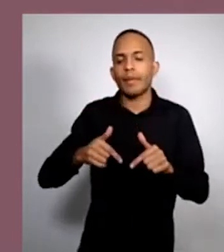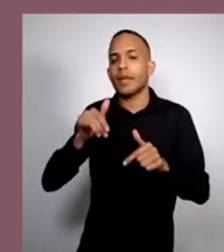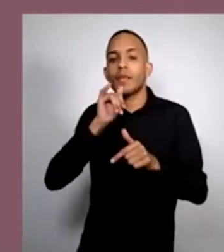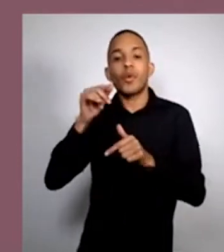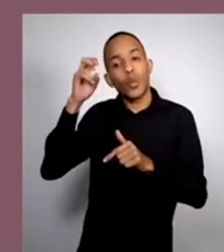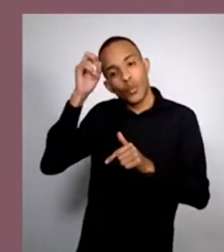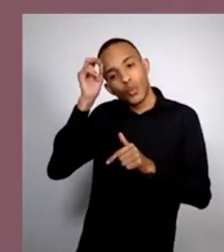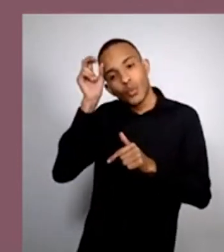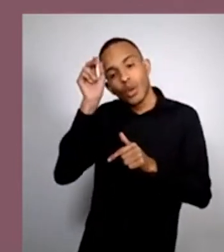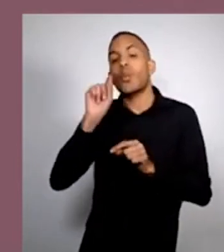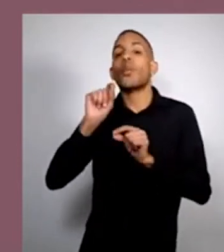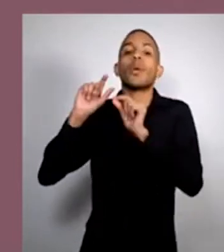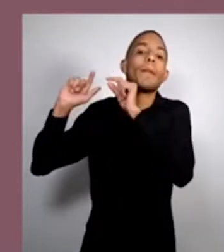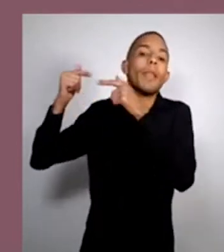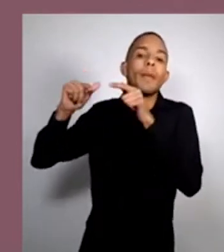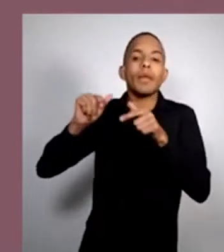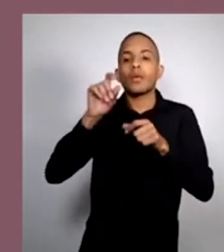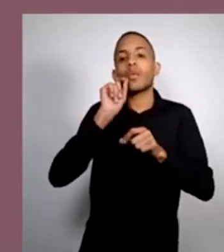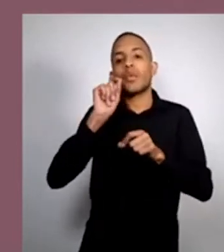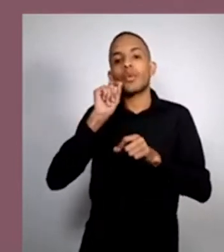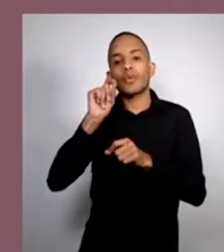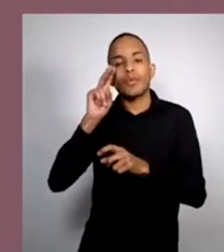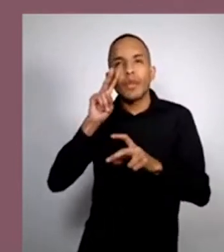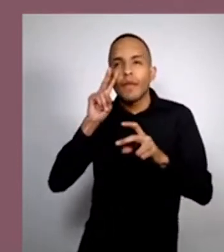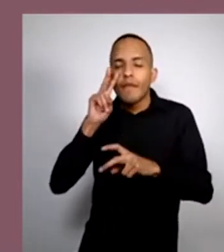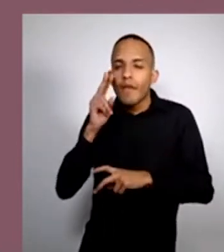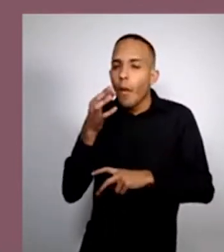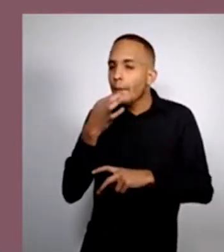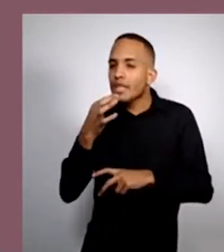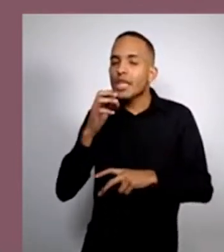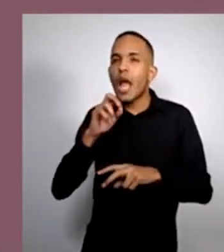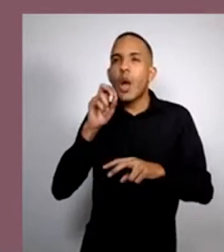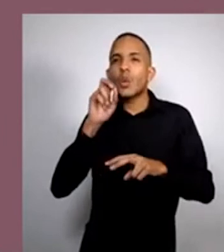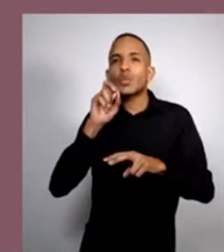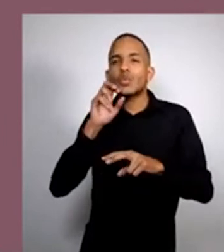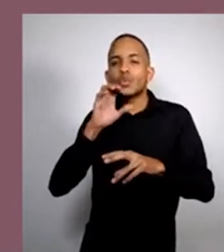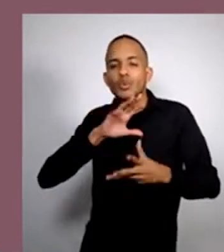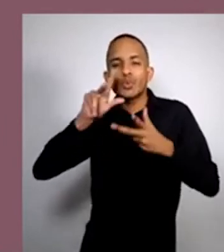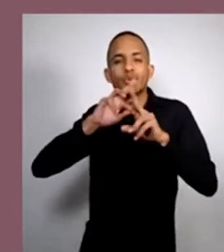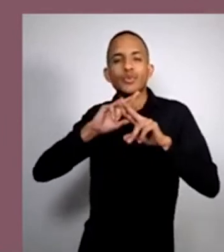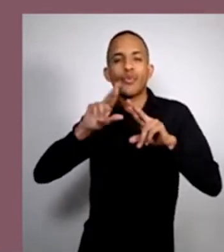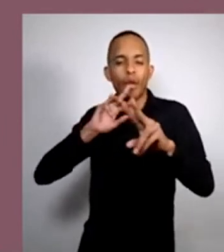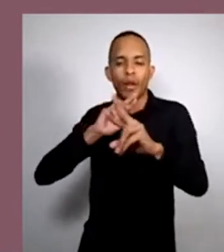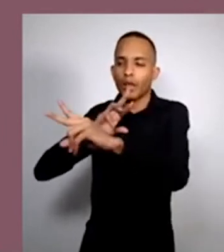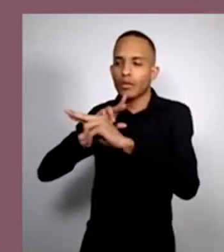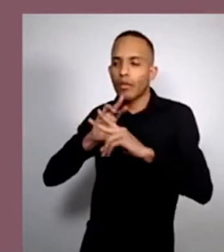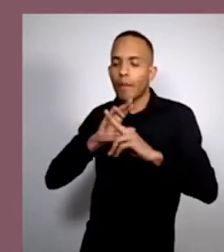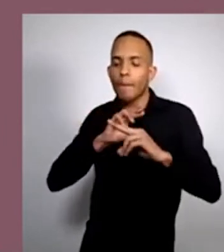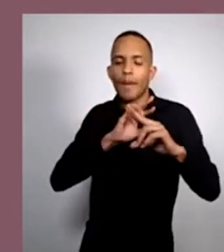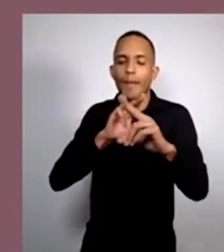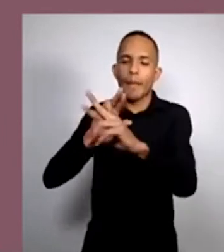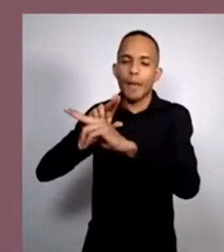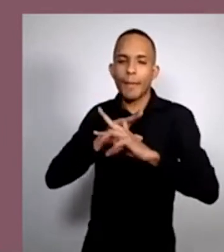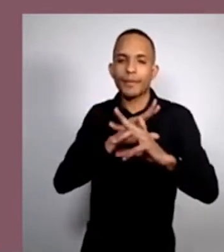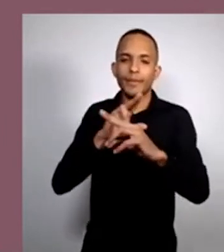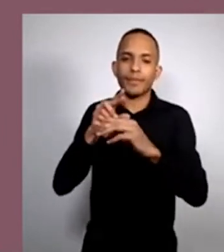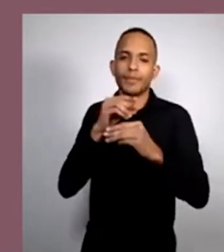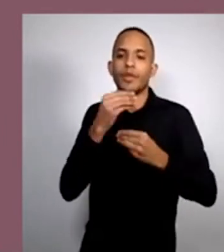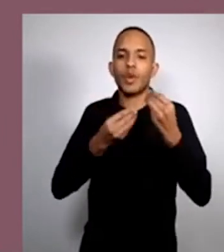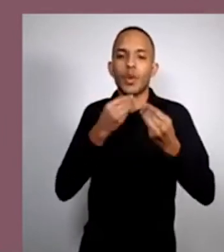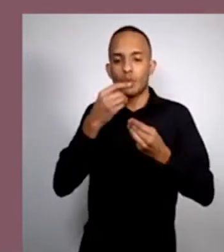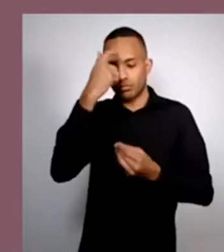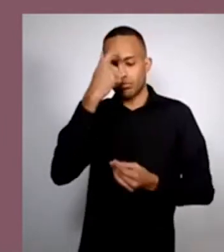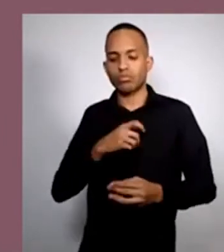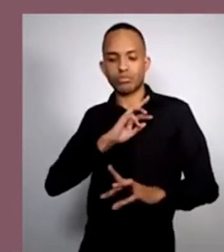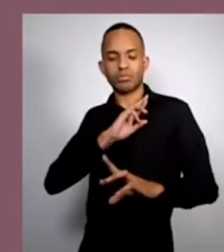quero dizer com visões de mundo diferentes, com modos de viver e de ser